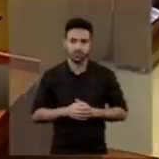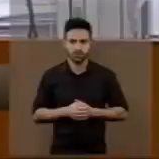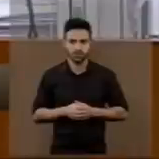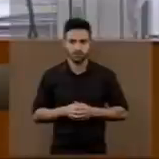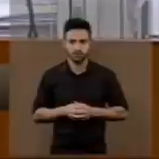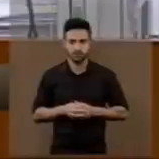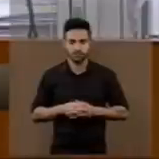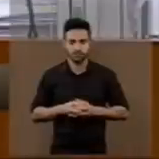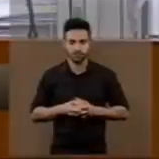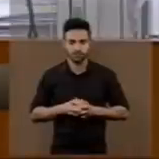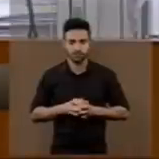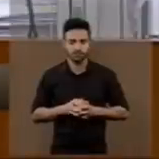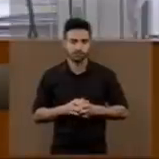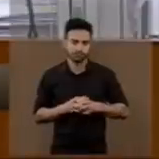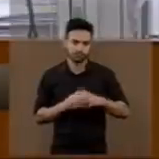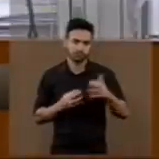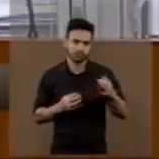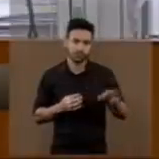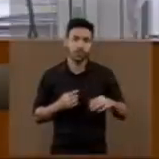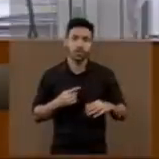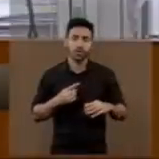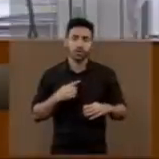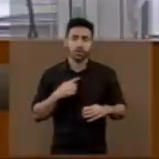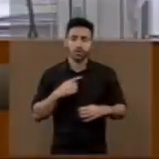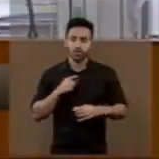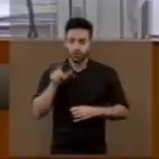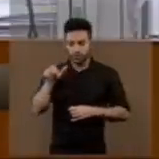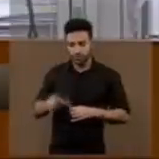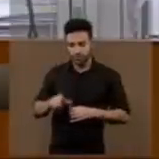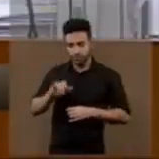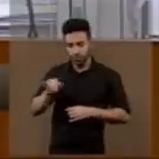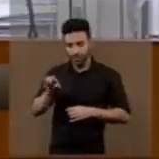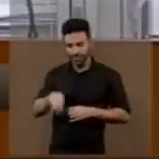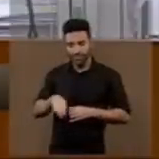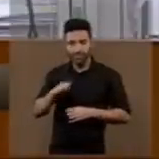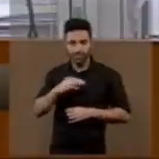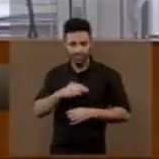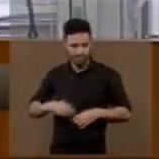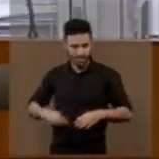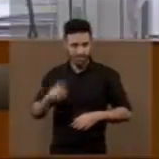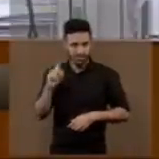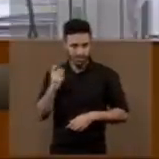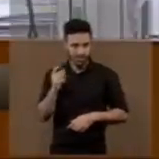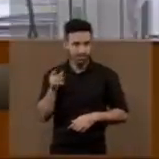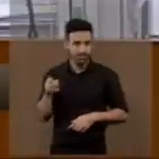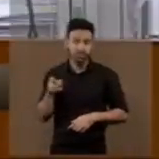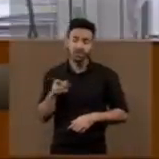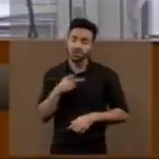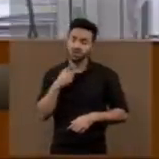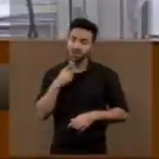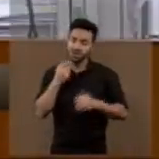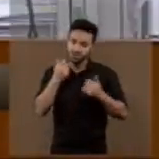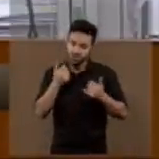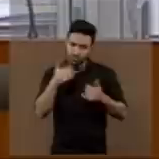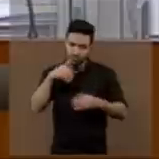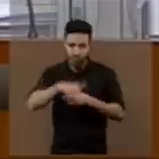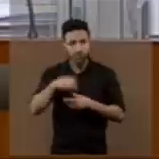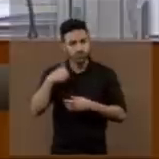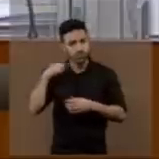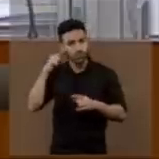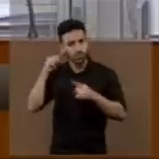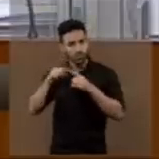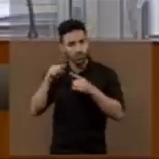Porque nós, inclusive, tanto no voto do ministro Joaquim, e que eu acompanhei, ele é taxativo no sentido de que o devido